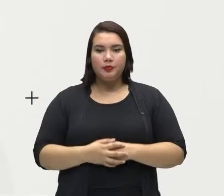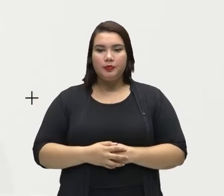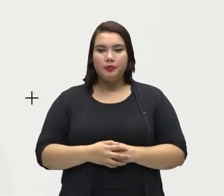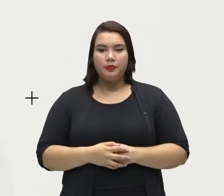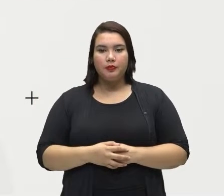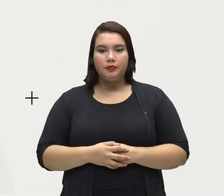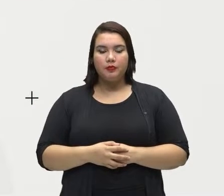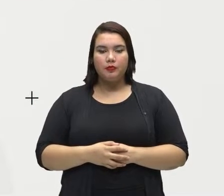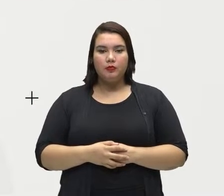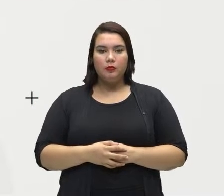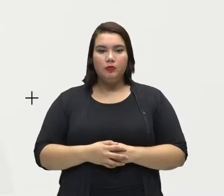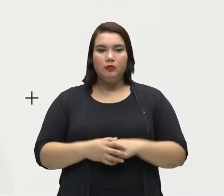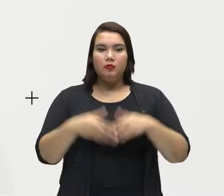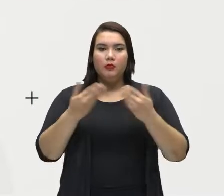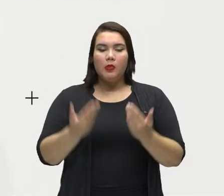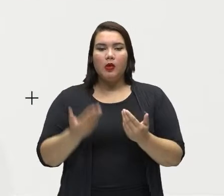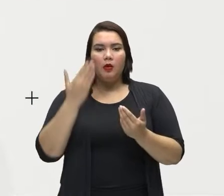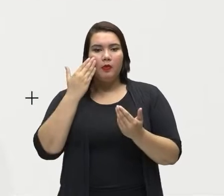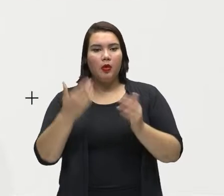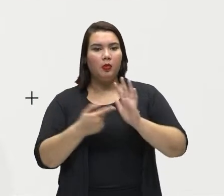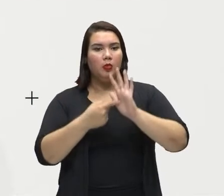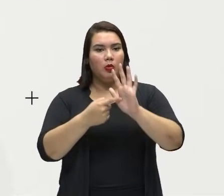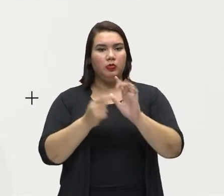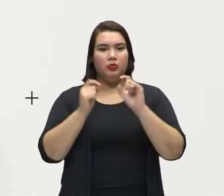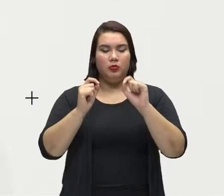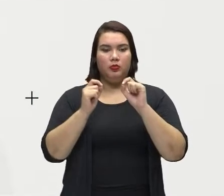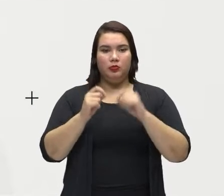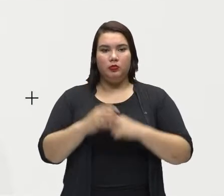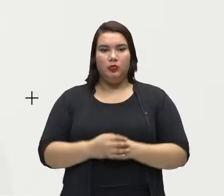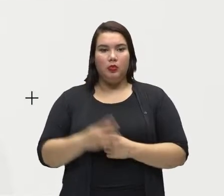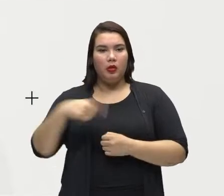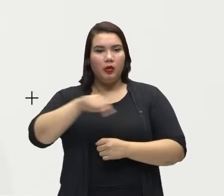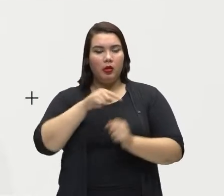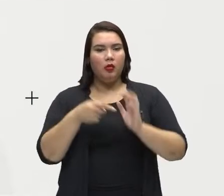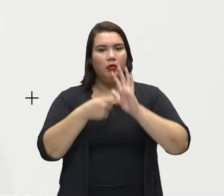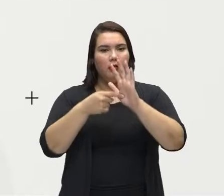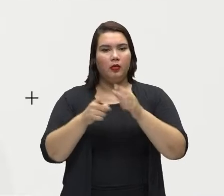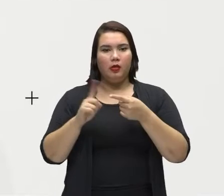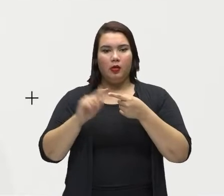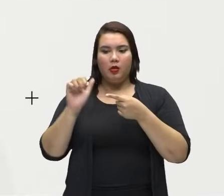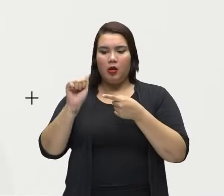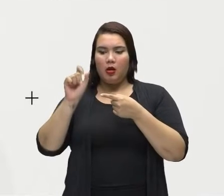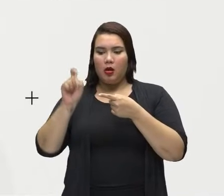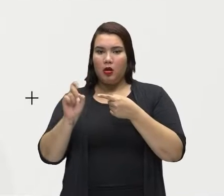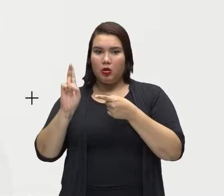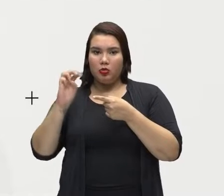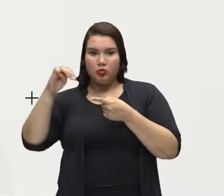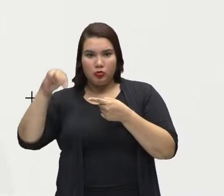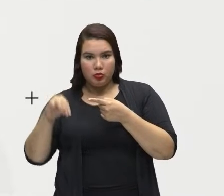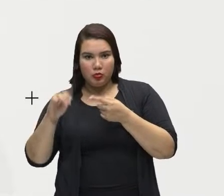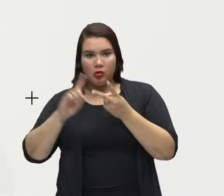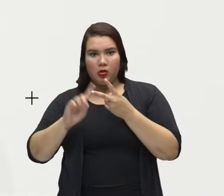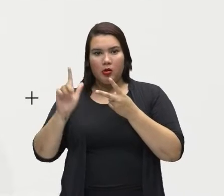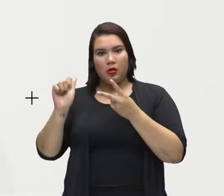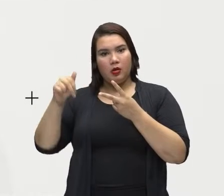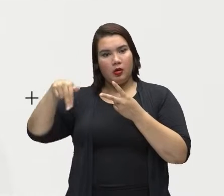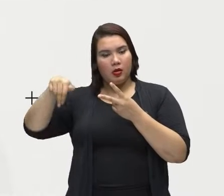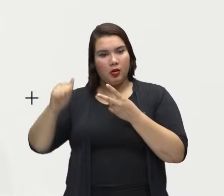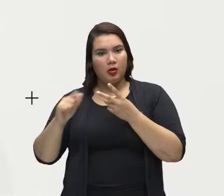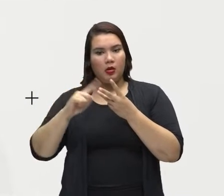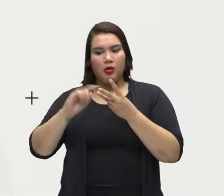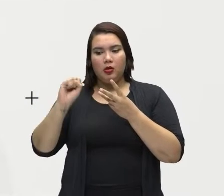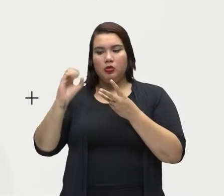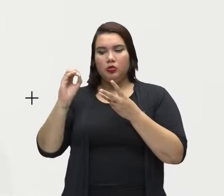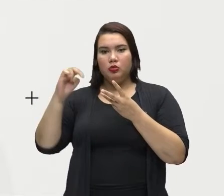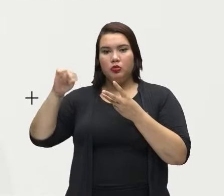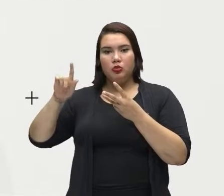só, dentre eles a gente pode destacar, como o professor falou, o Império de Axum, Reino de Gana, o de